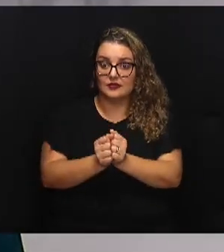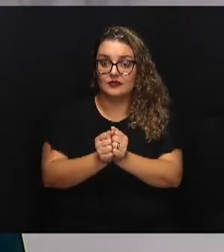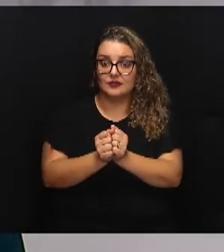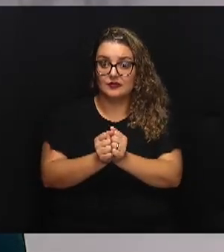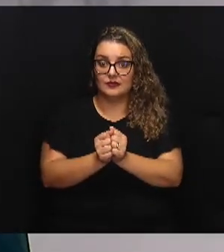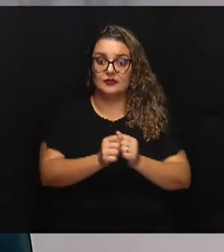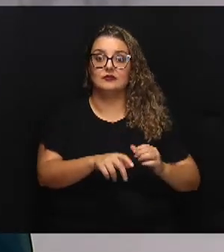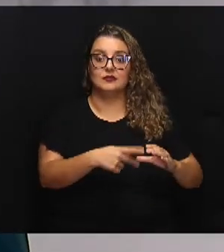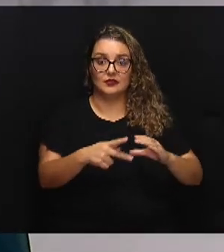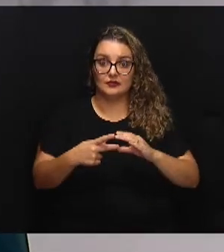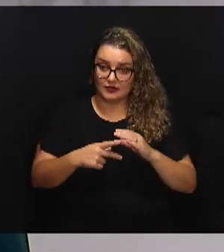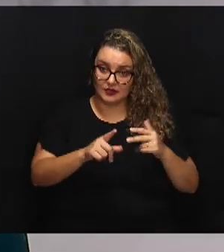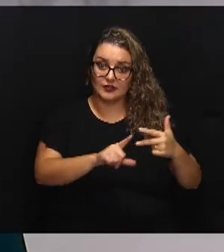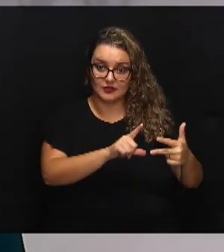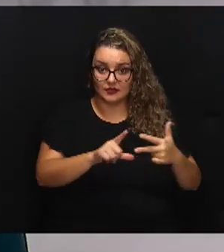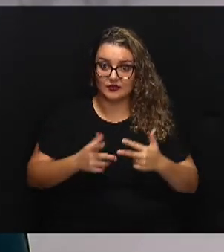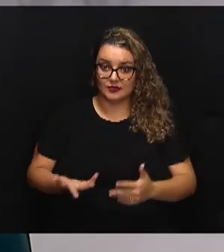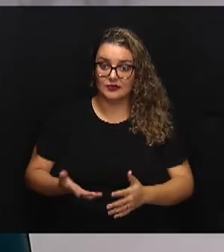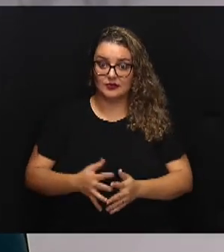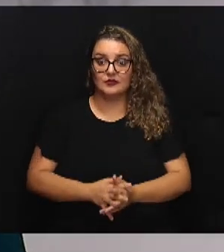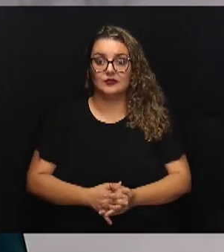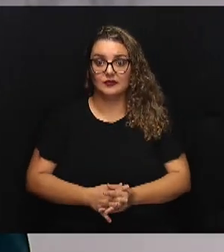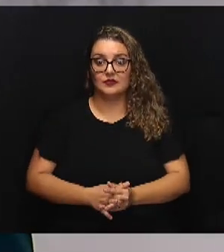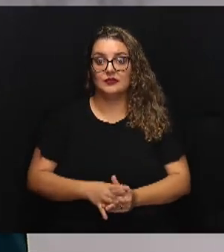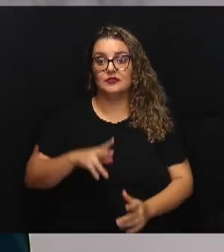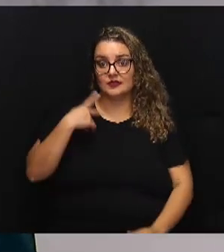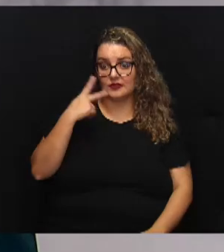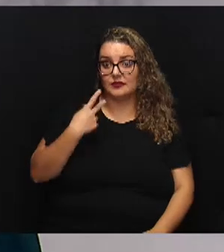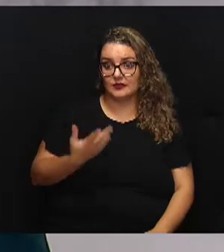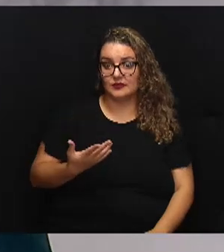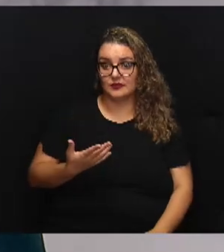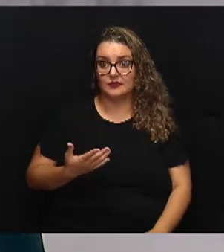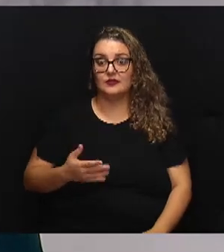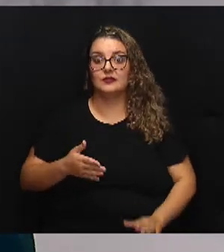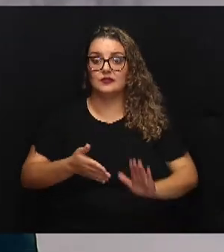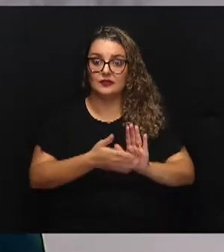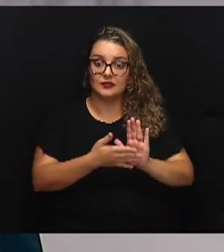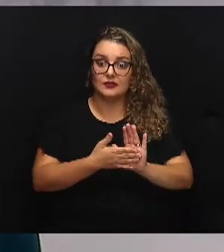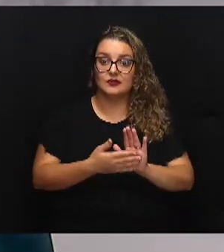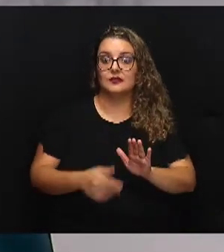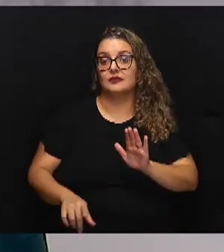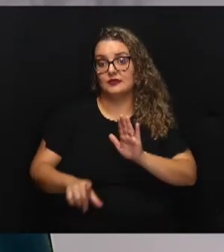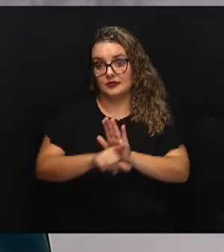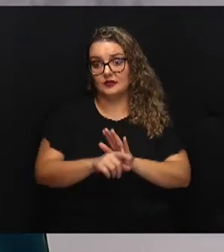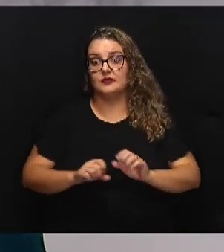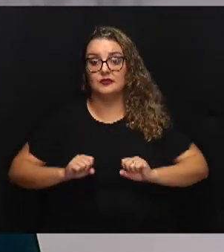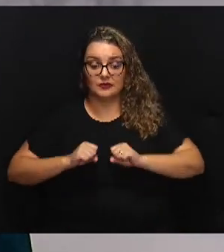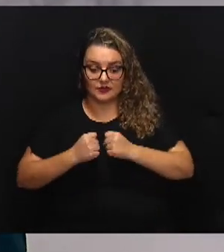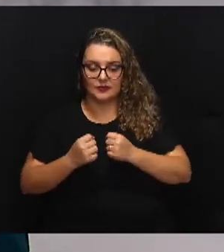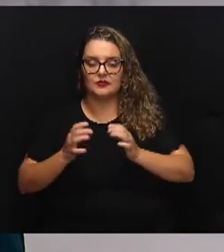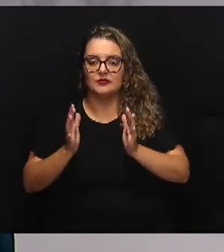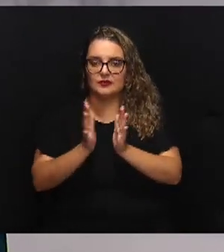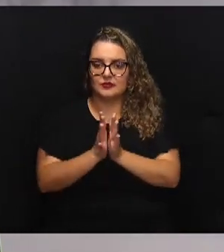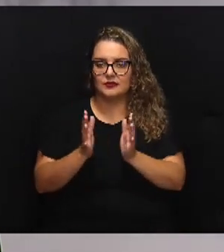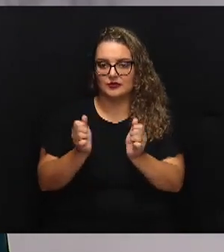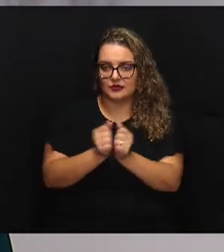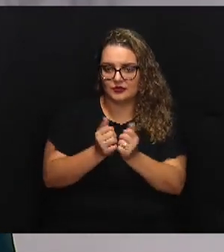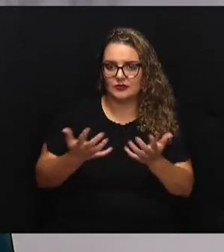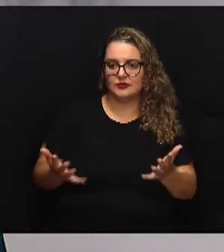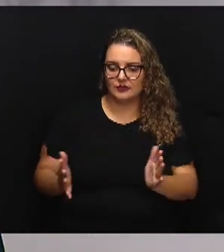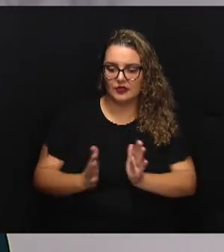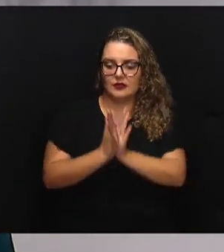Casa Legislativa aqui dos vereadores, né, com propostas de lei, atuando junto aos vereadores aí, a